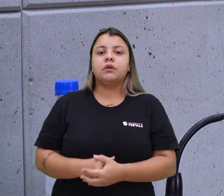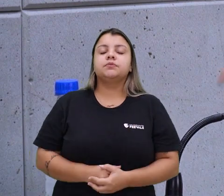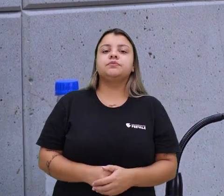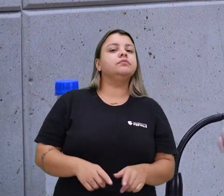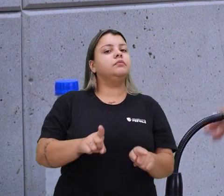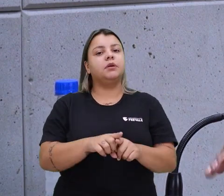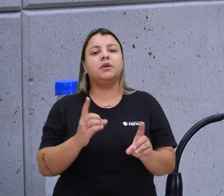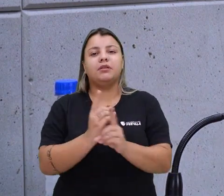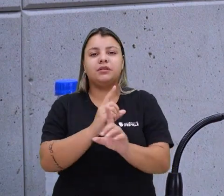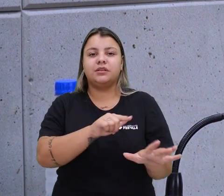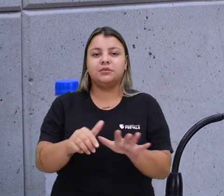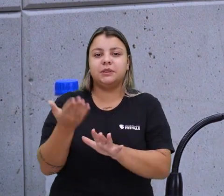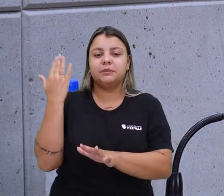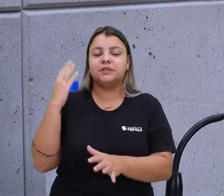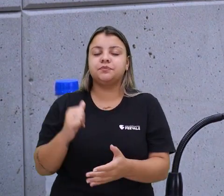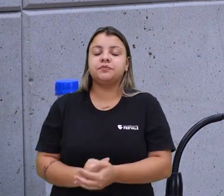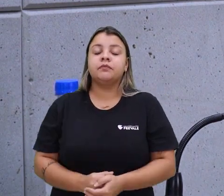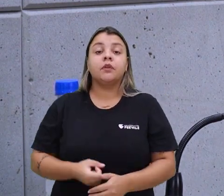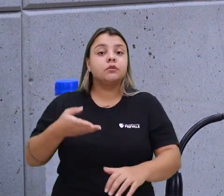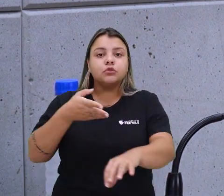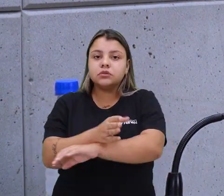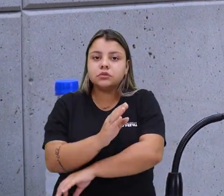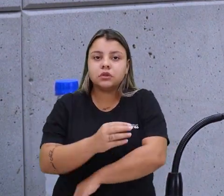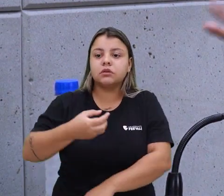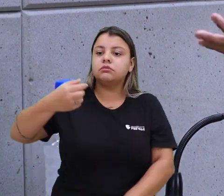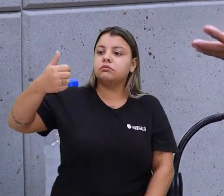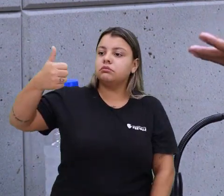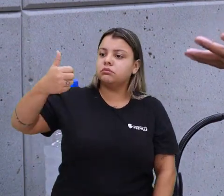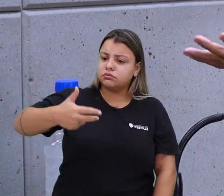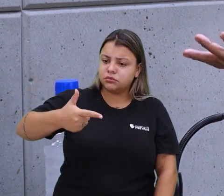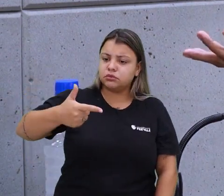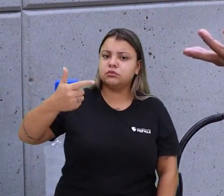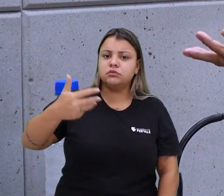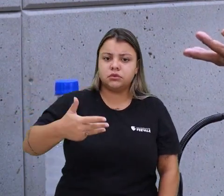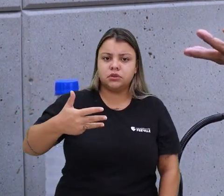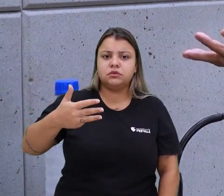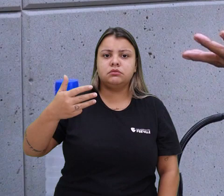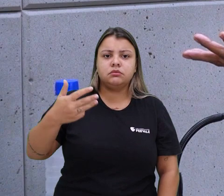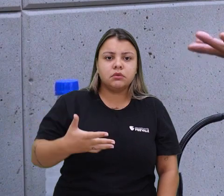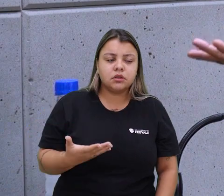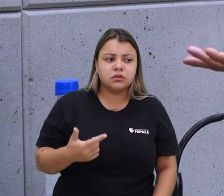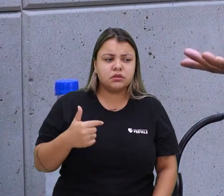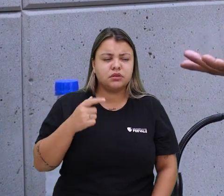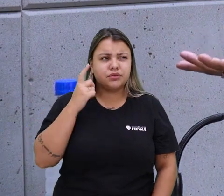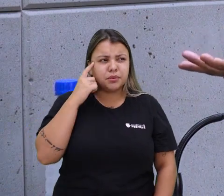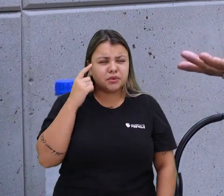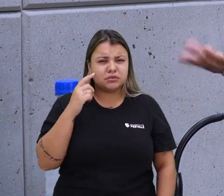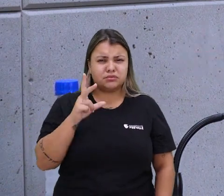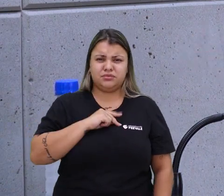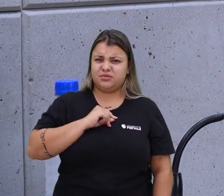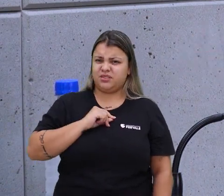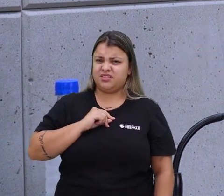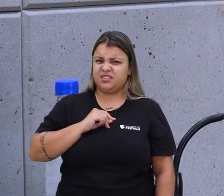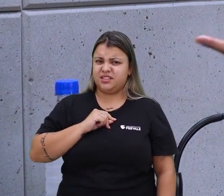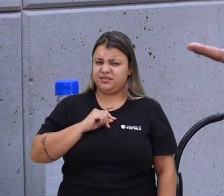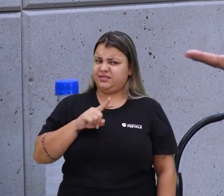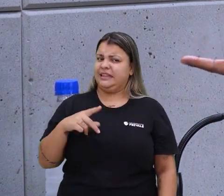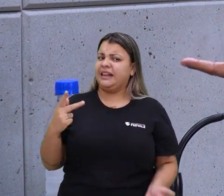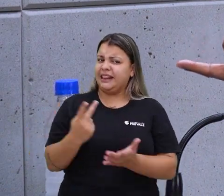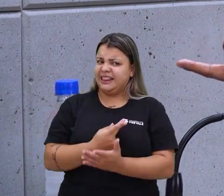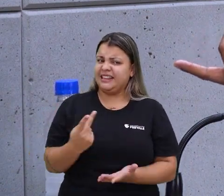Gica em quarto todas elas entraram e eu fiquei pensando nossa né tá